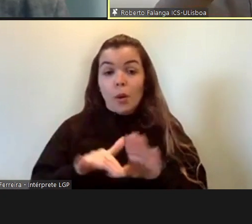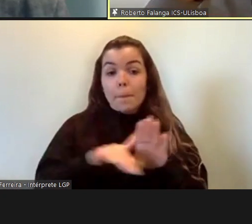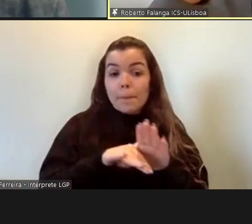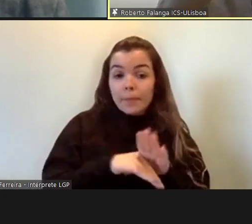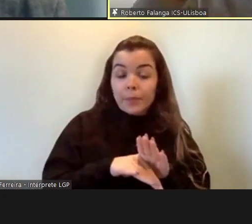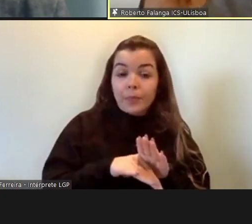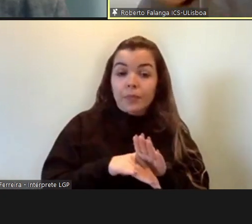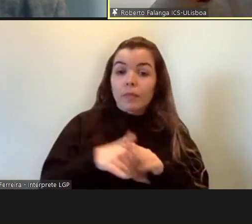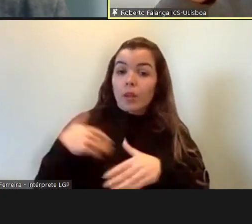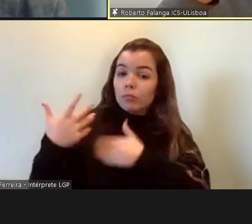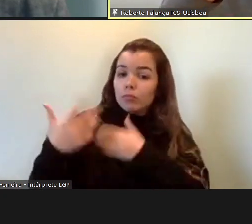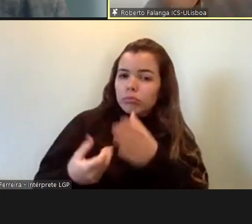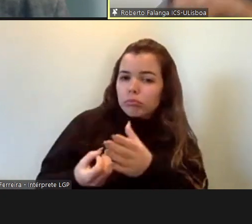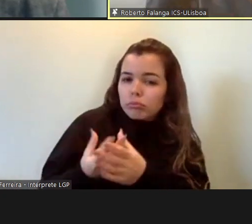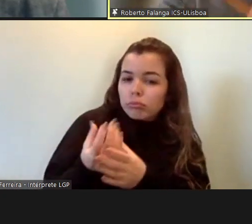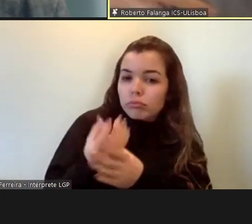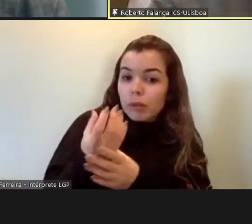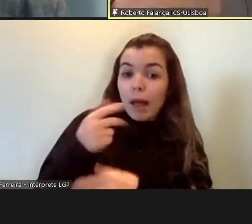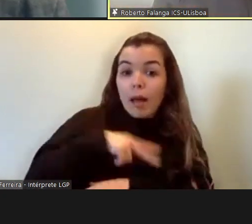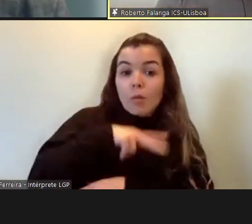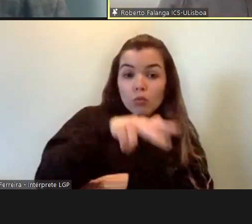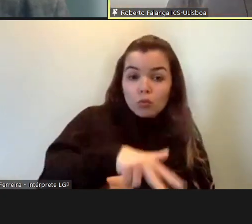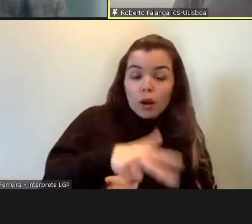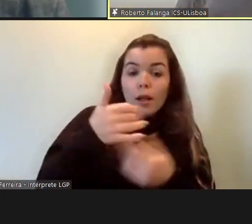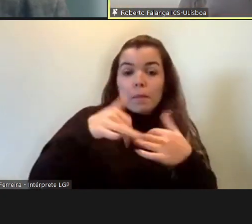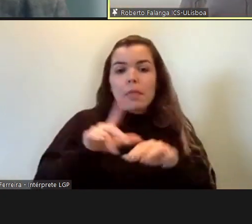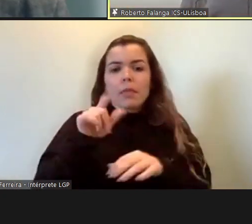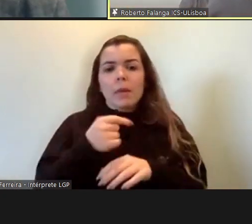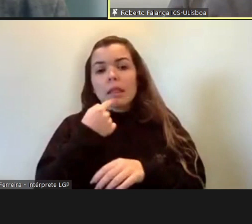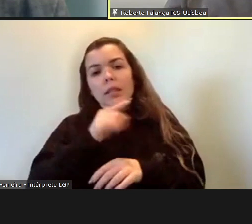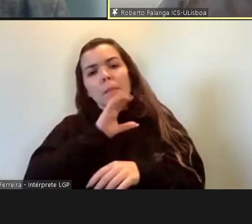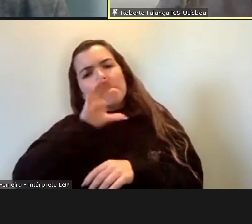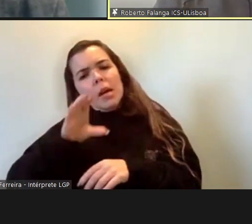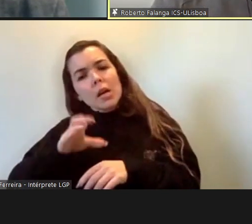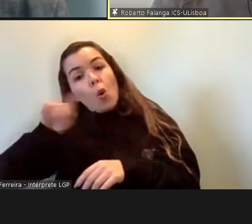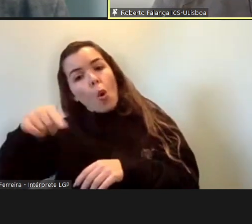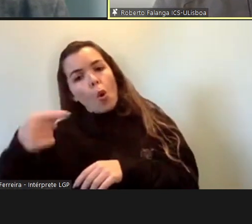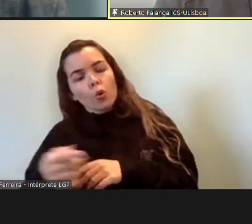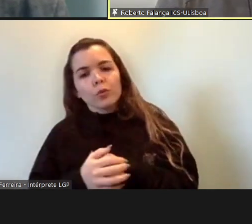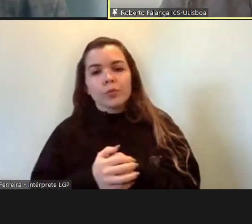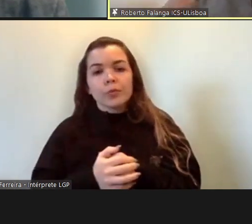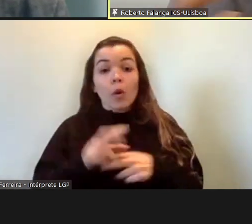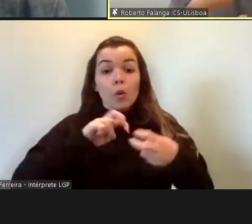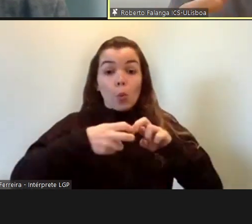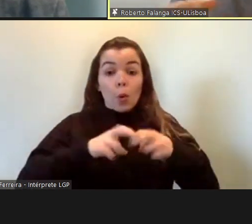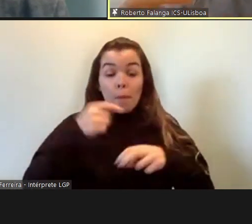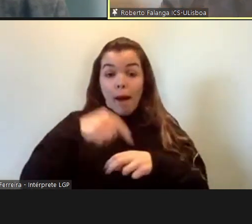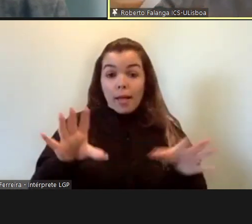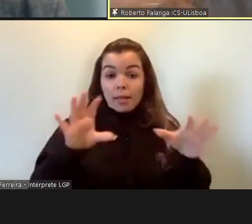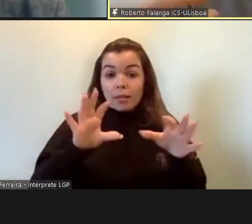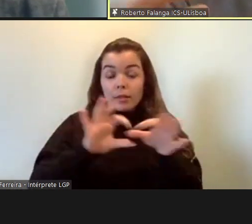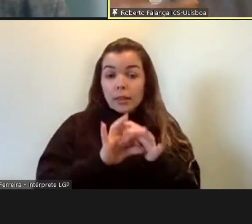vindo a surgir em Portugal, mas diria também em outros países, têm um problema de ligação,